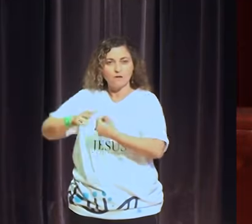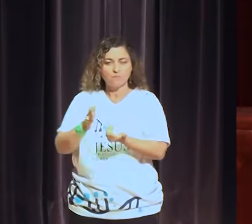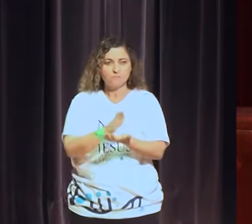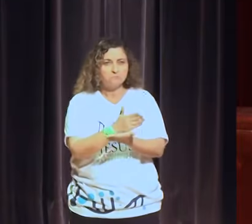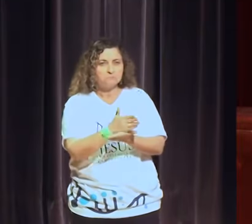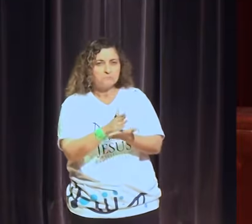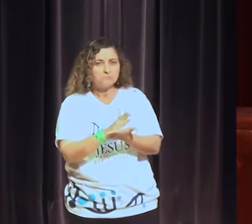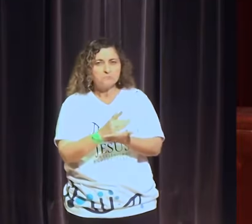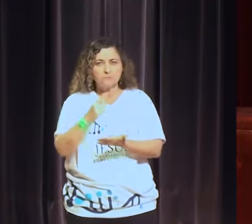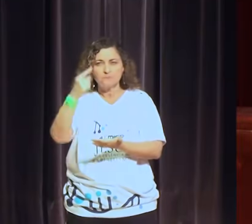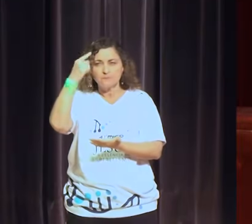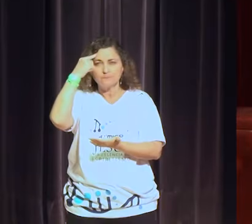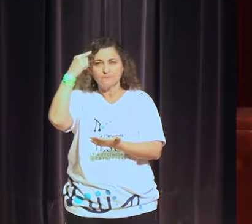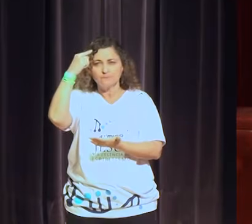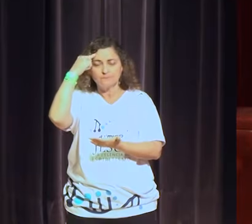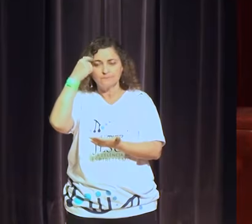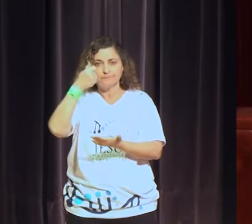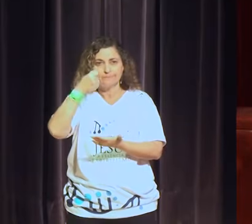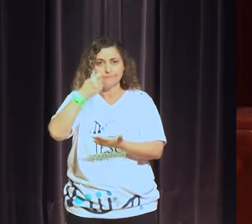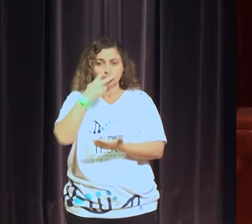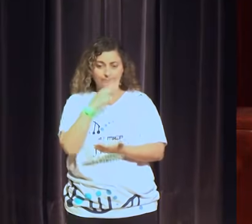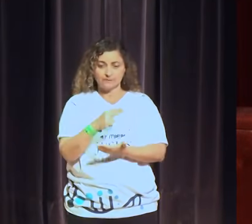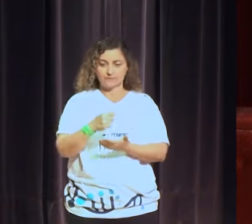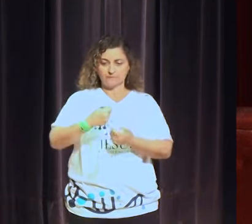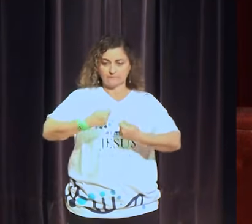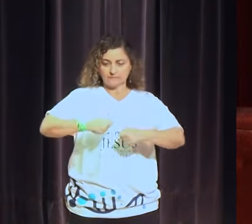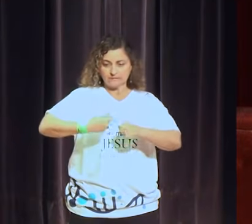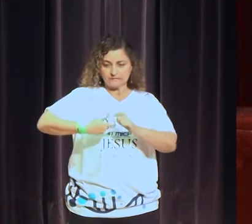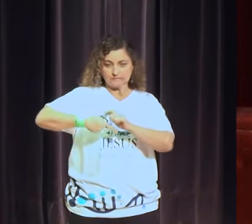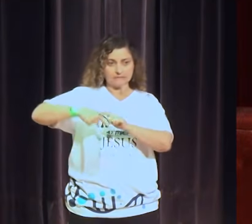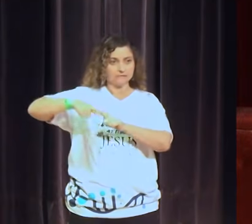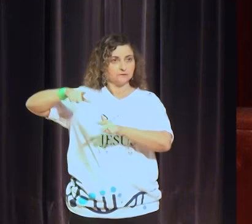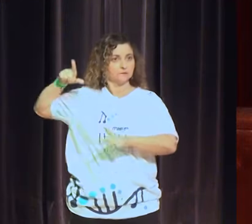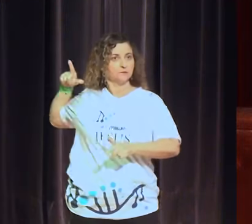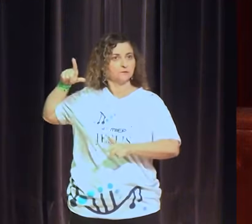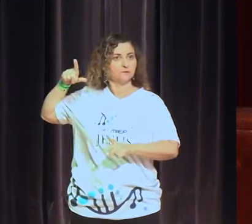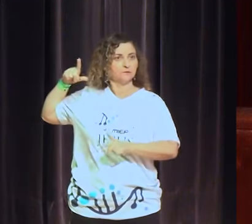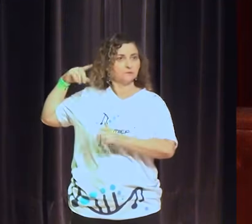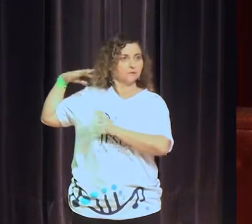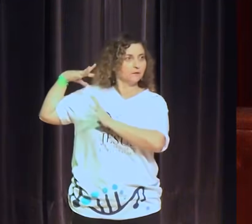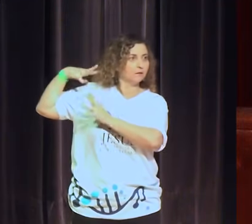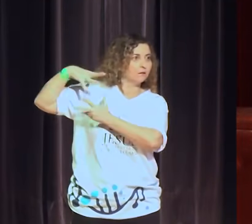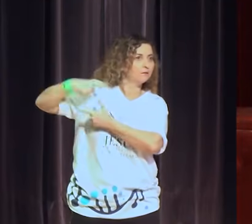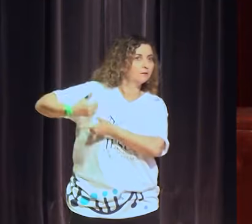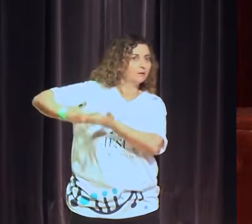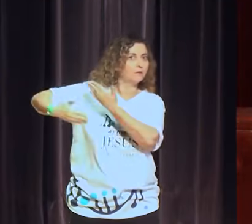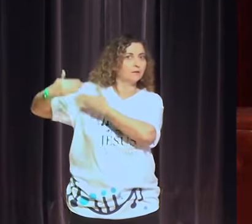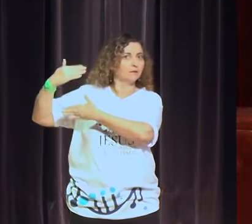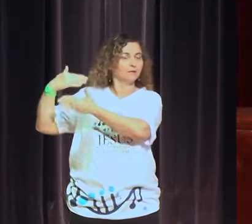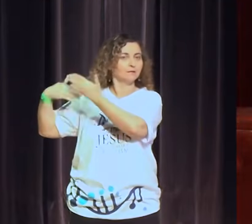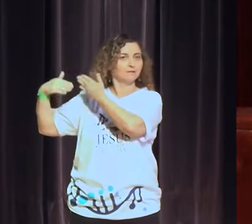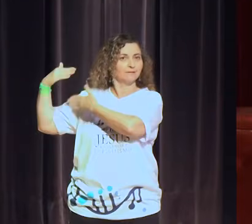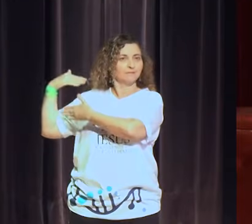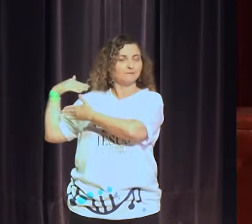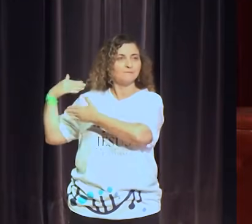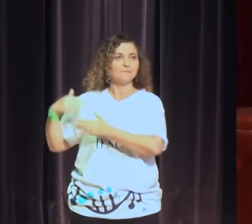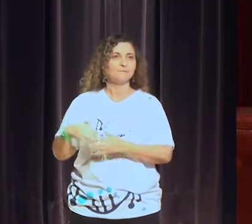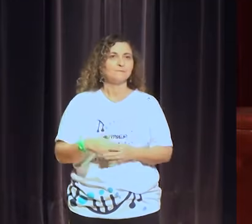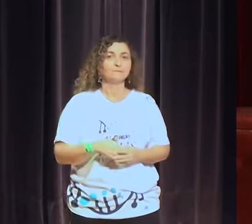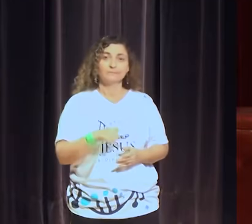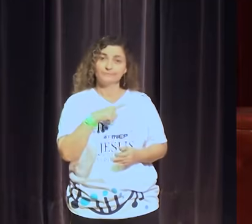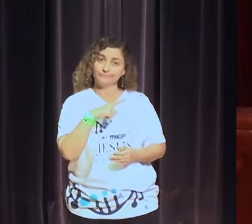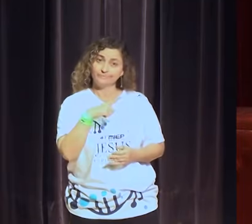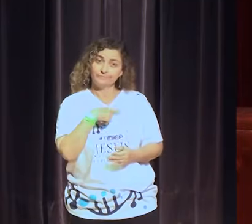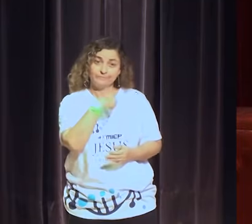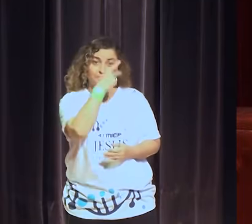consciências querem regredir a um passado da evolução planetária. Não é? Então, tem